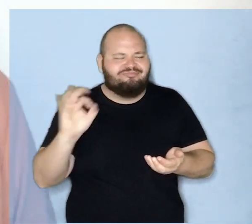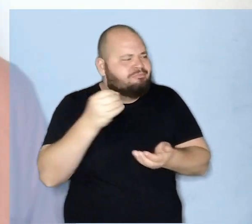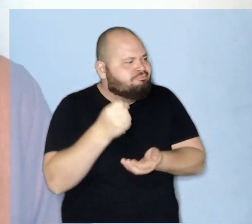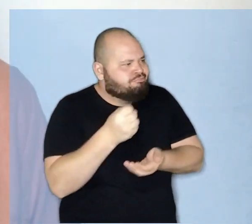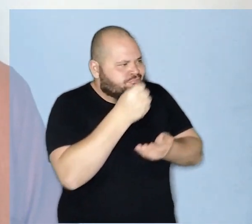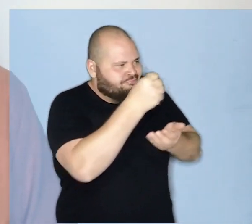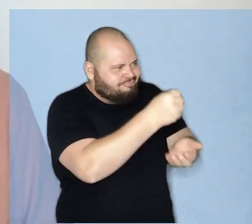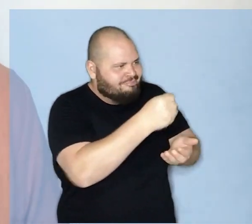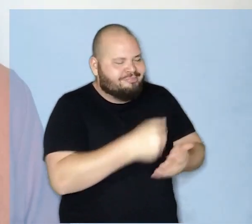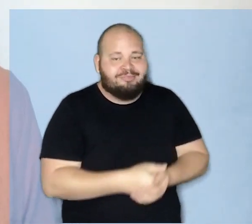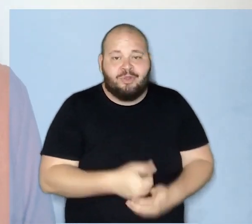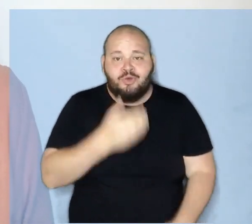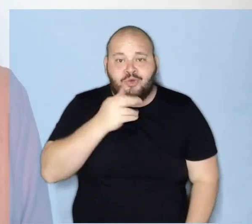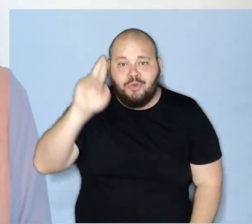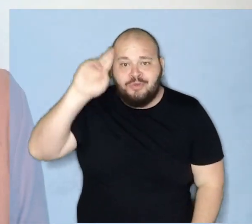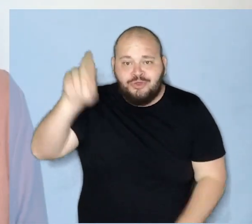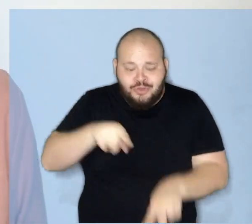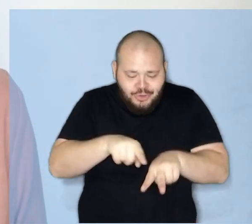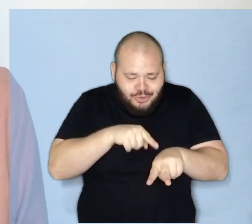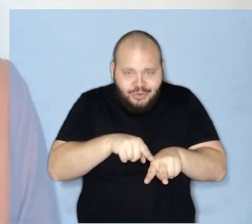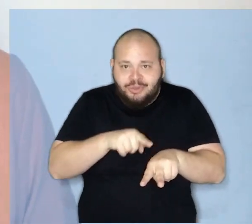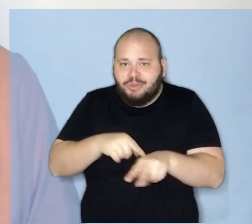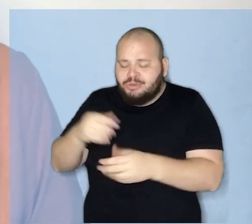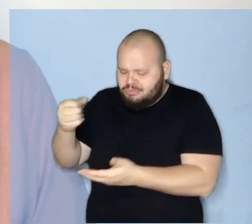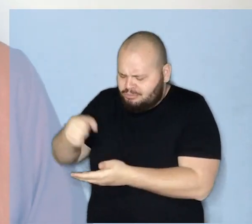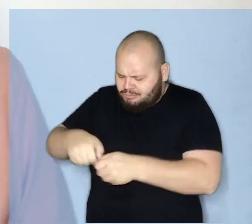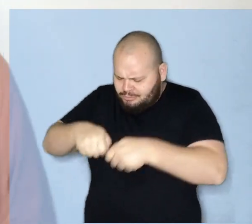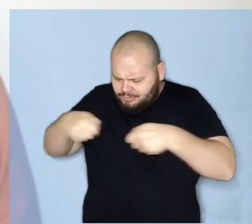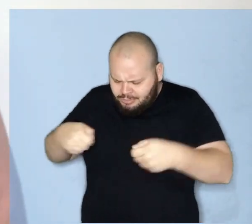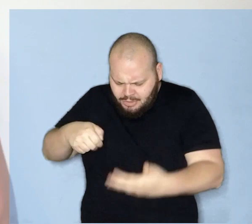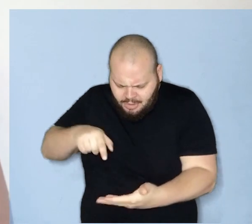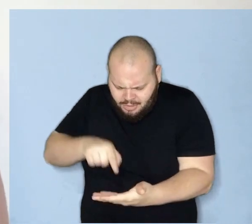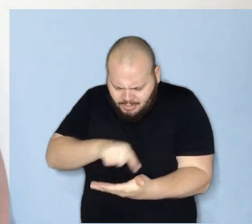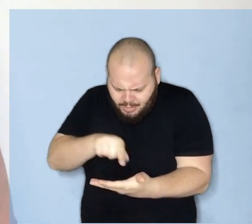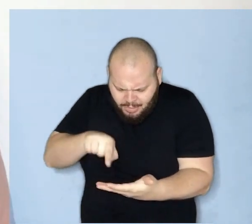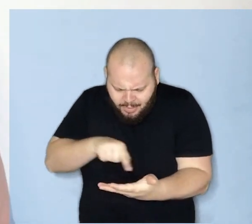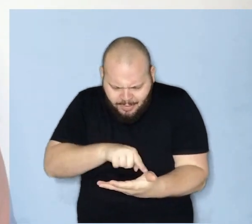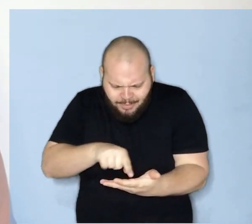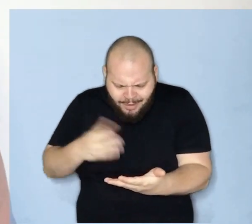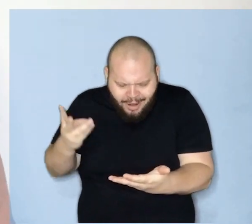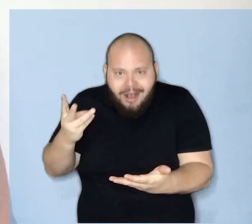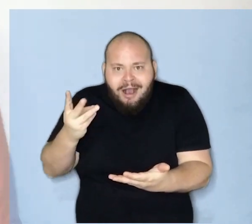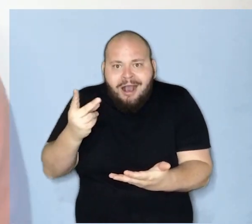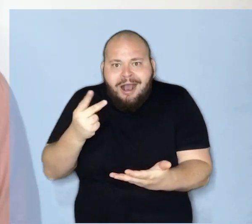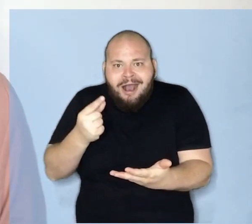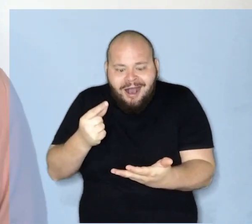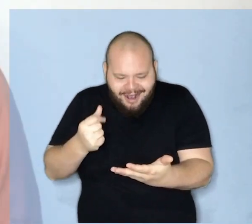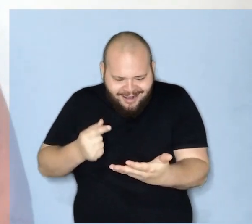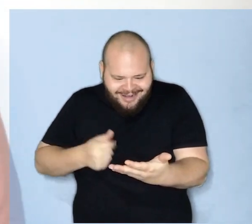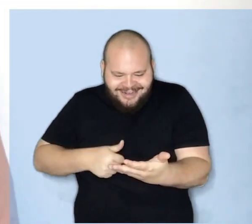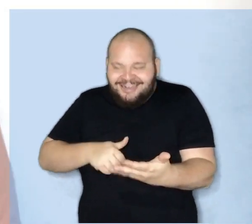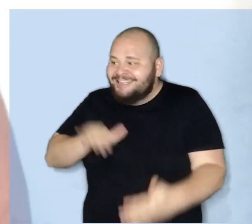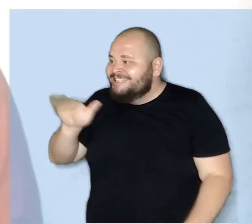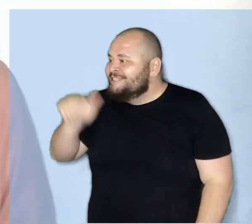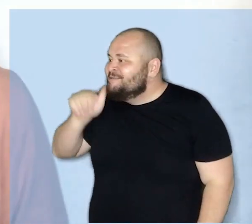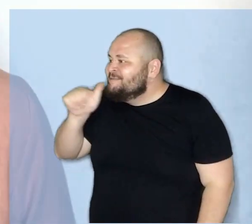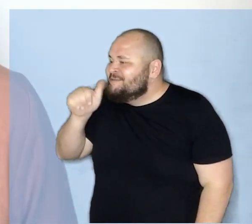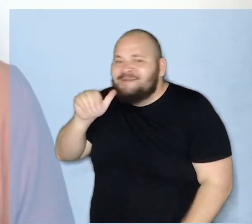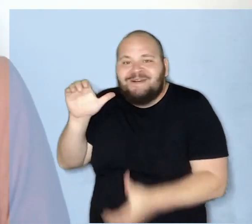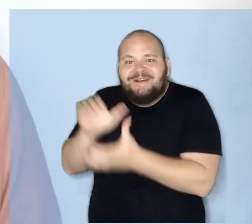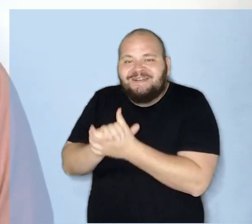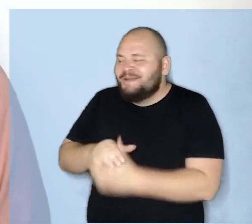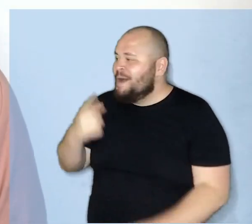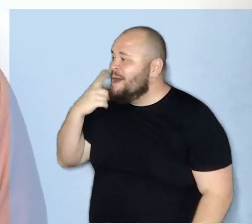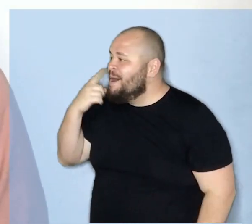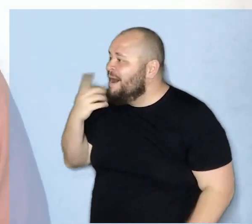Chinelo. O Senhor Chinelo contou as moedas e disse para a esposa, bem feliz. Agora, tenho dinheiro